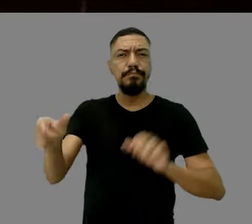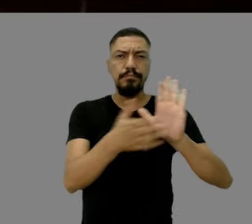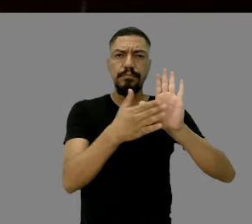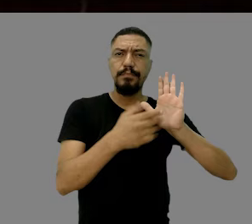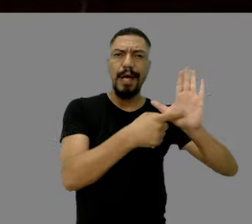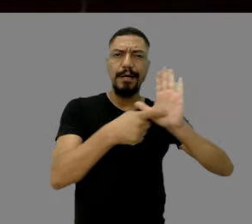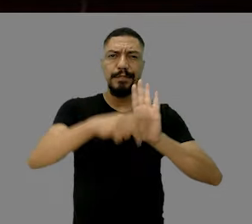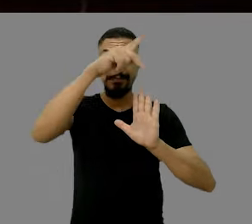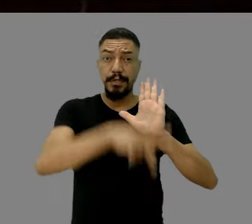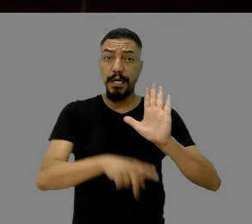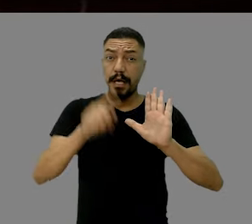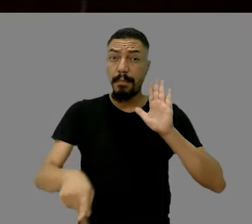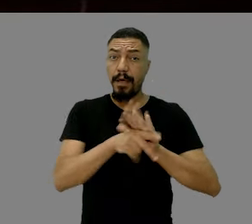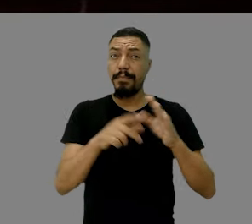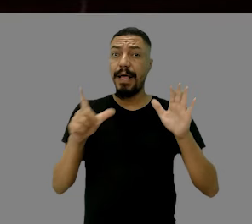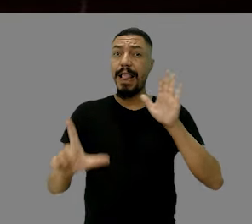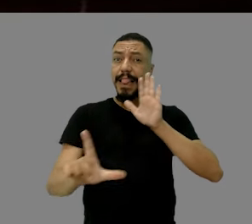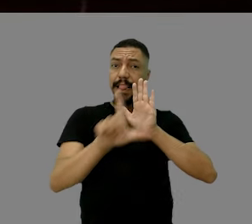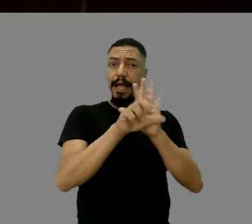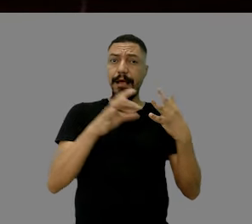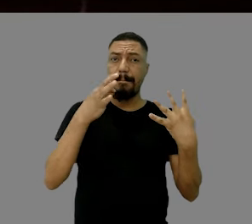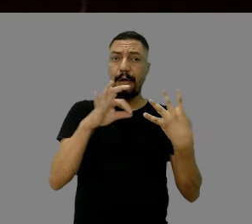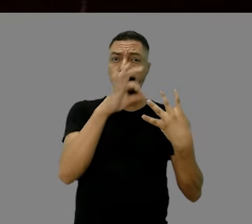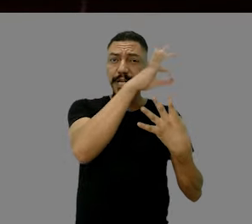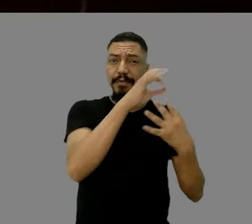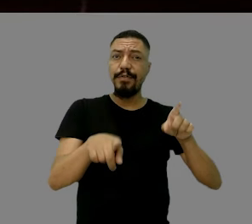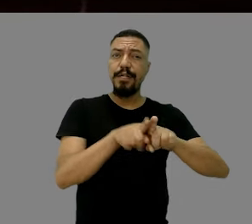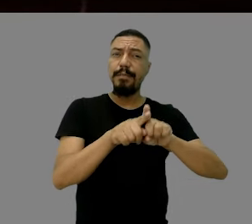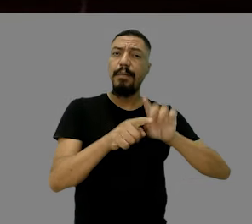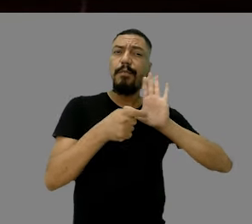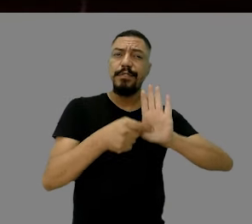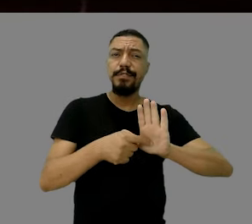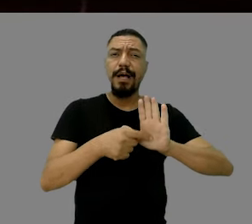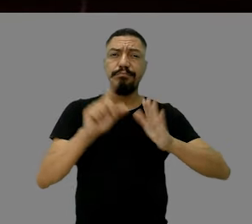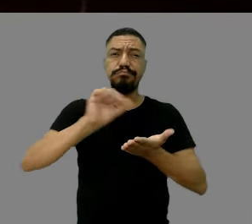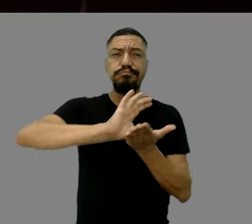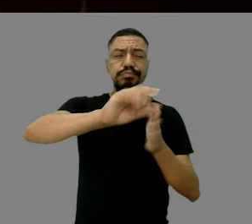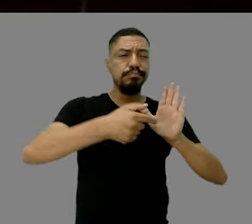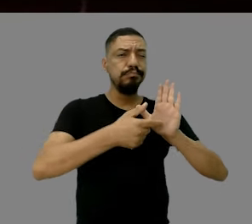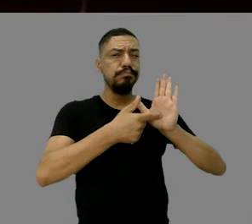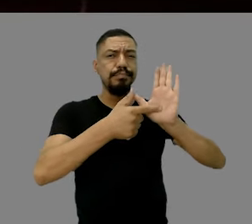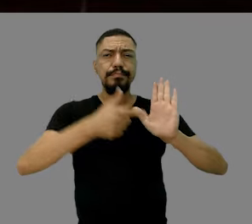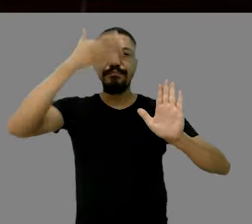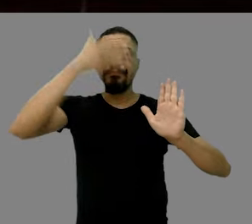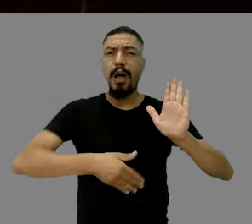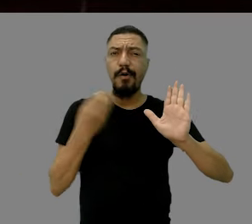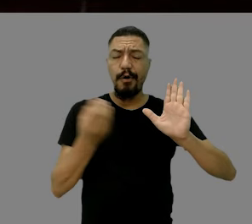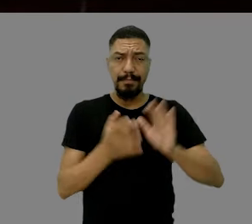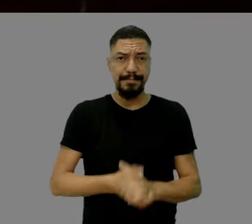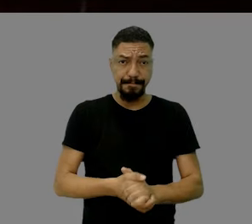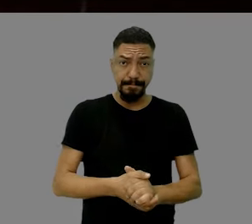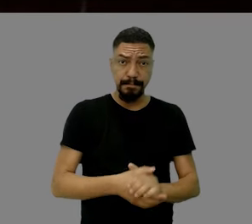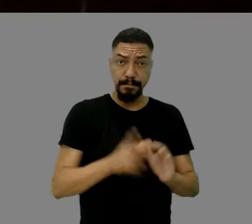esse projeto também é um projeto da Lei Paulo Gustavo mais estadual, e falar um pouquinho de prestação de contas. Prestação de contas não